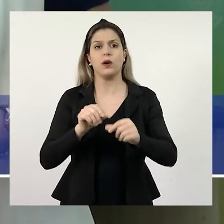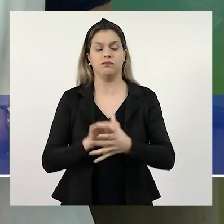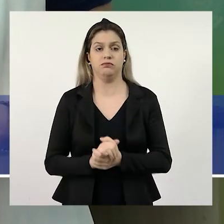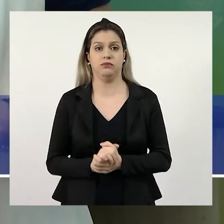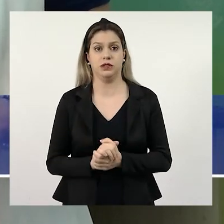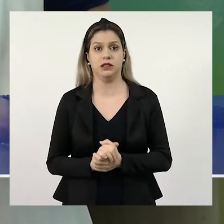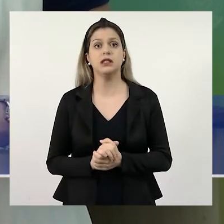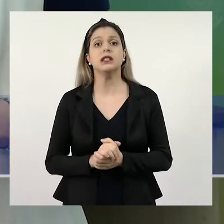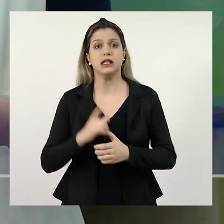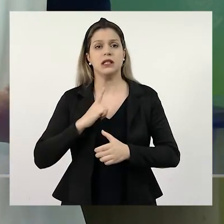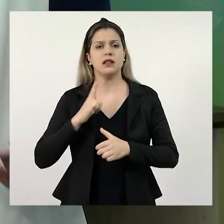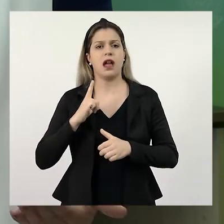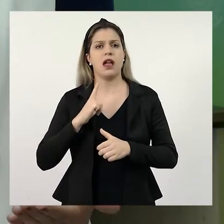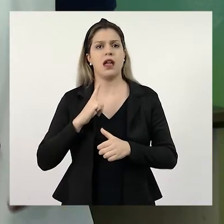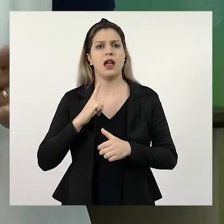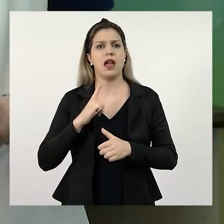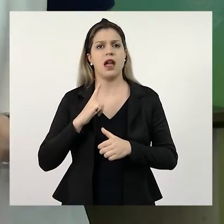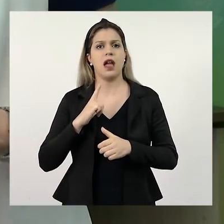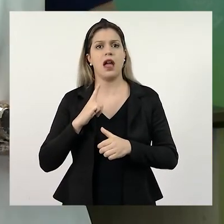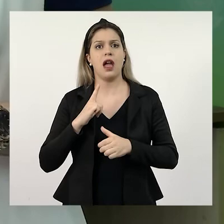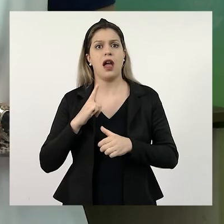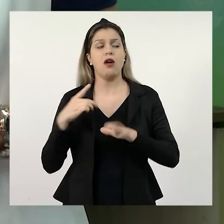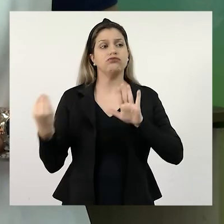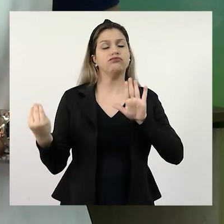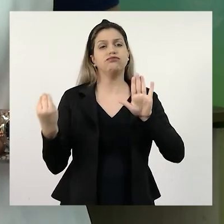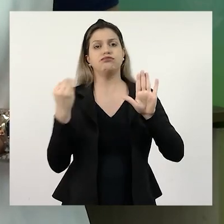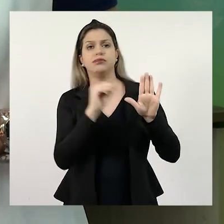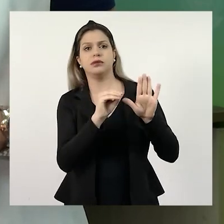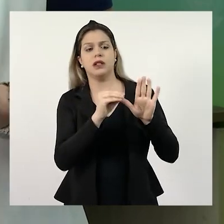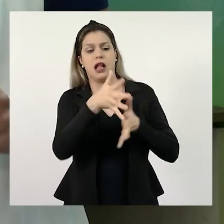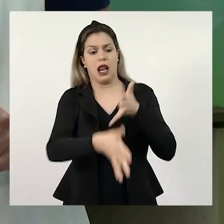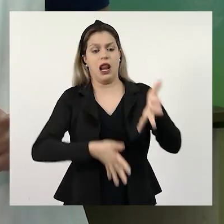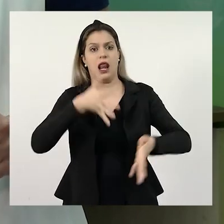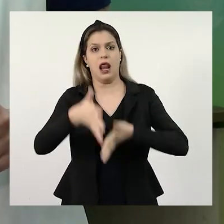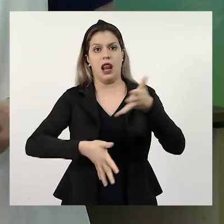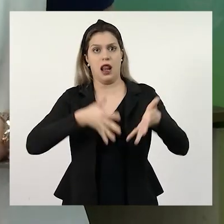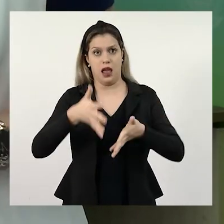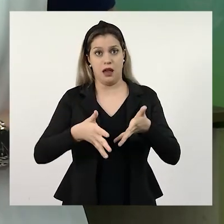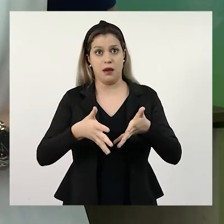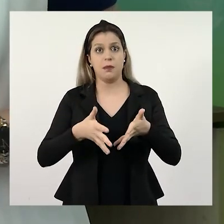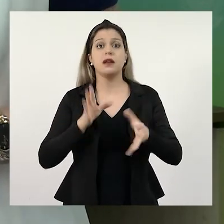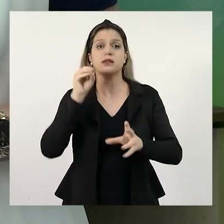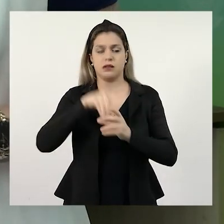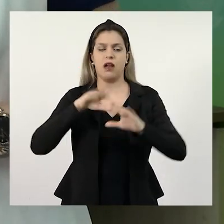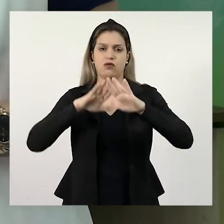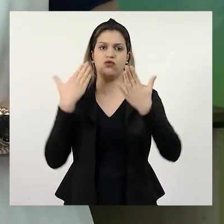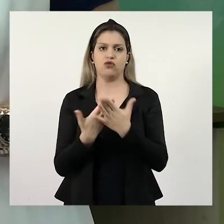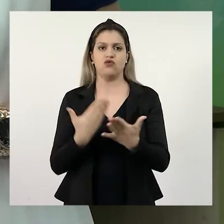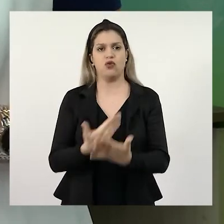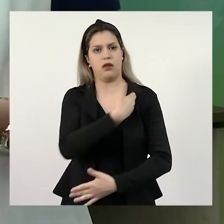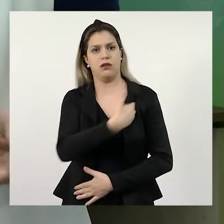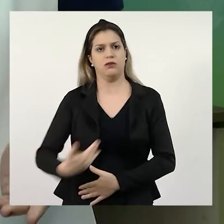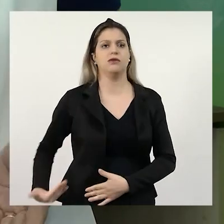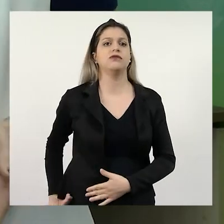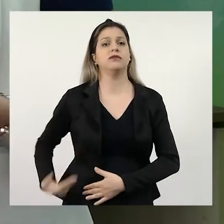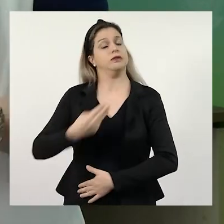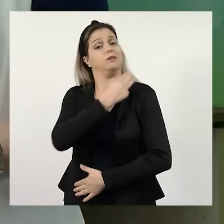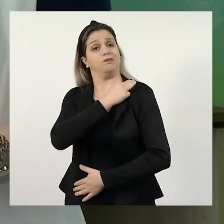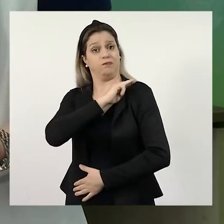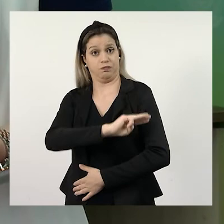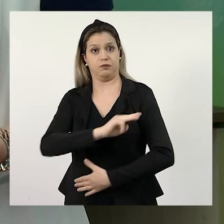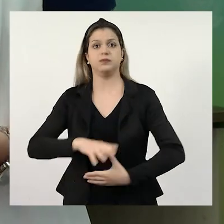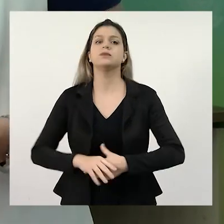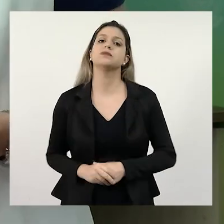que dispõe sobre a inclusão da língua brasileira de sinais, Libras, na rede estadual de ensino para alunos do